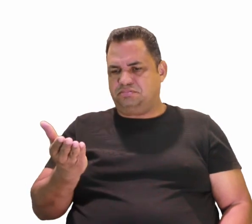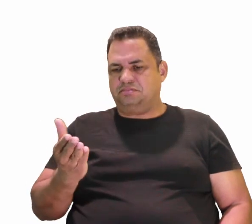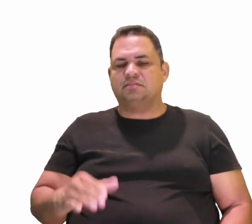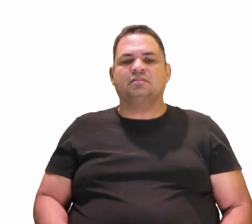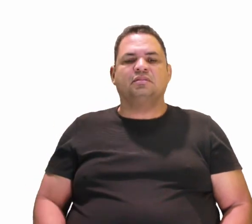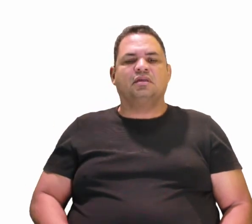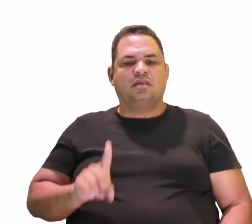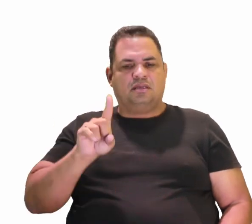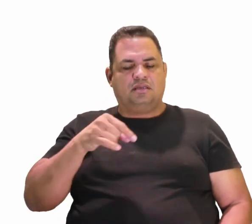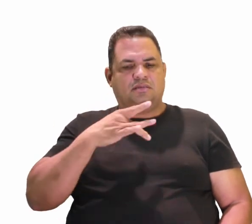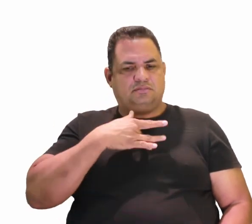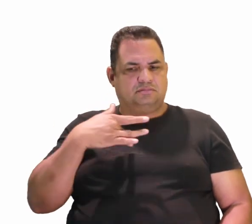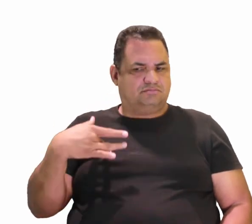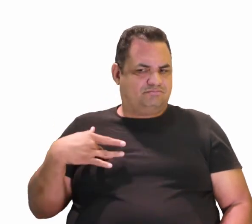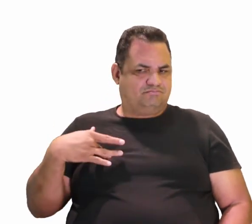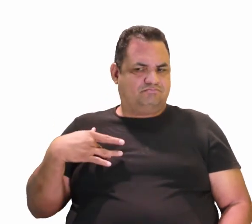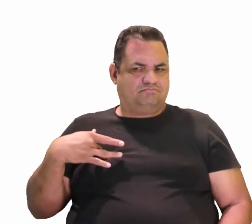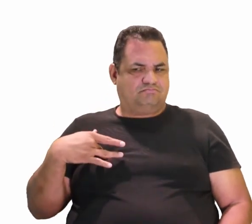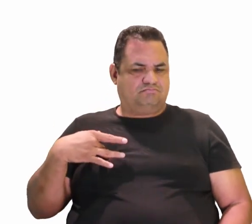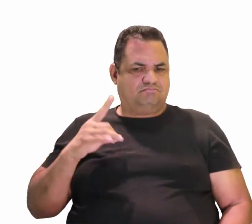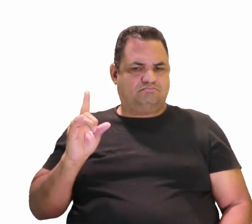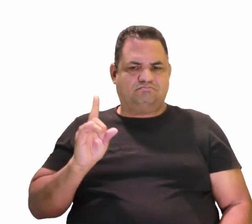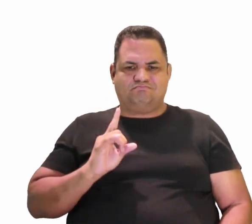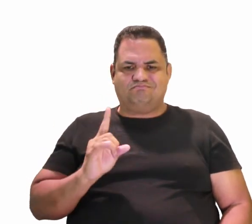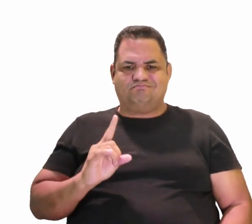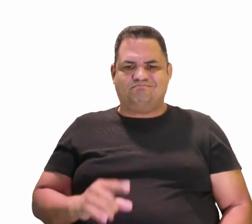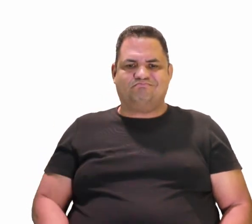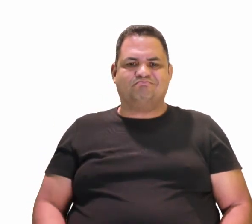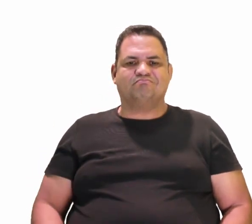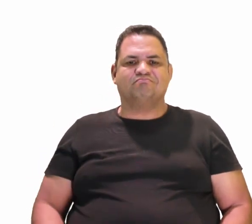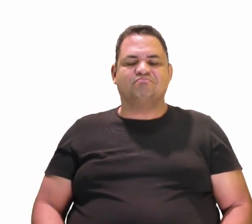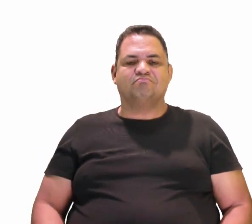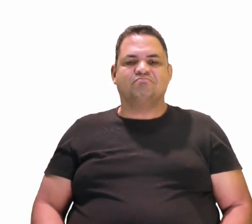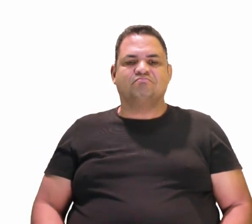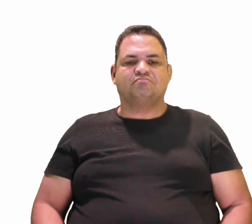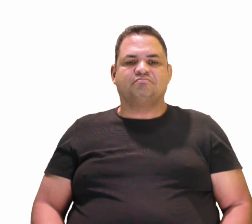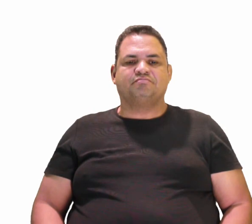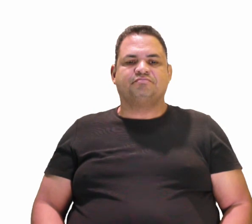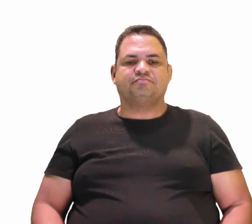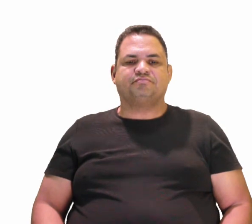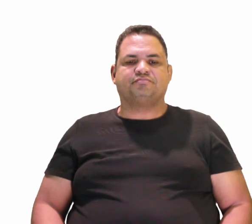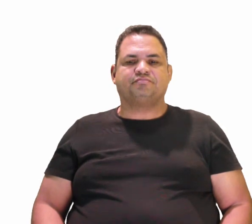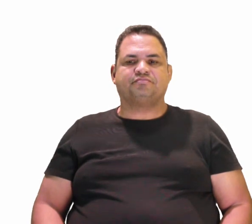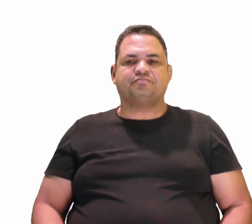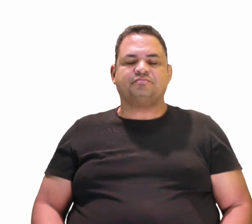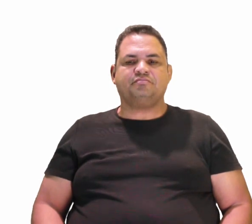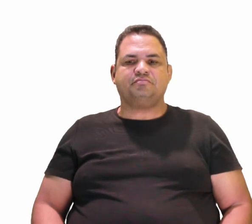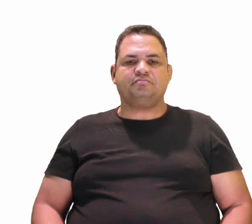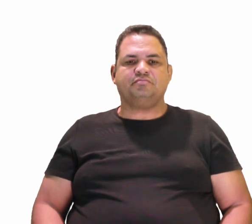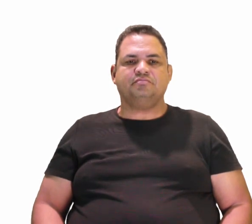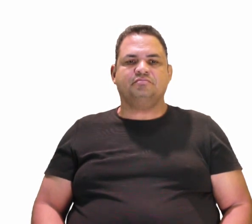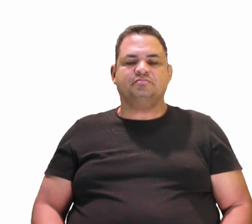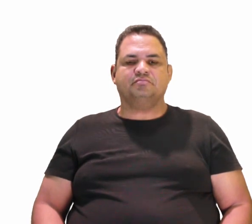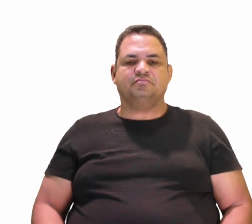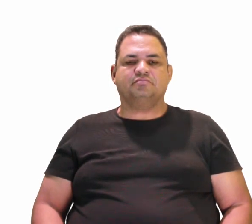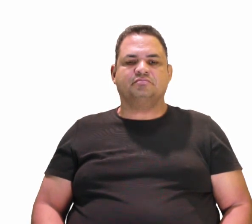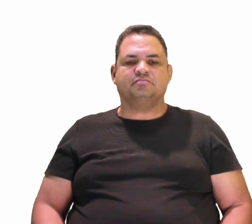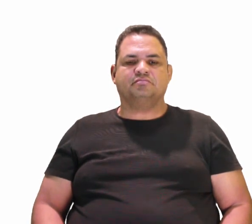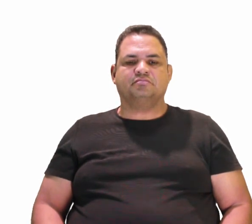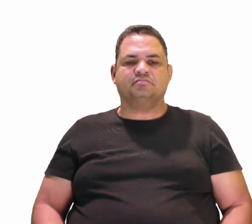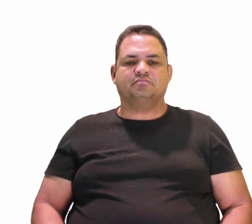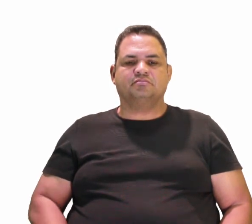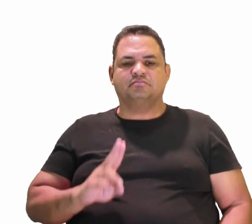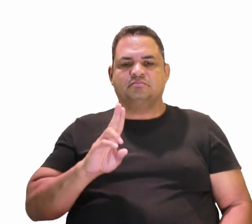soft drinks, é um healthy habit? Né? Um healthy habit, actually. Com certeza não. Então